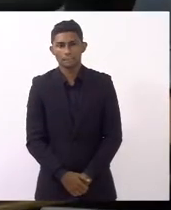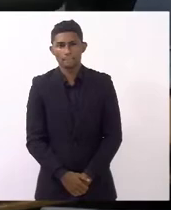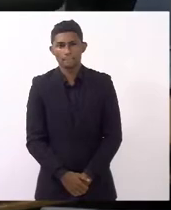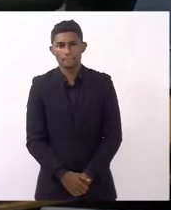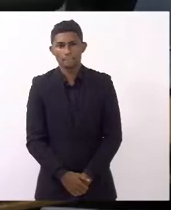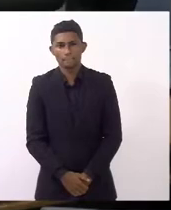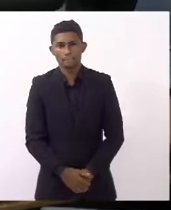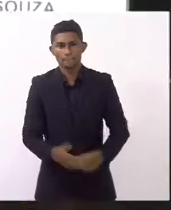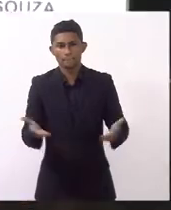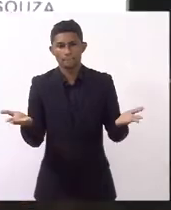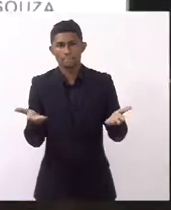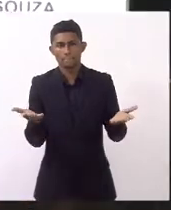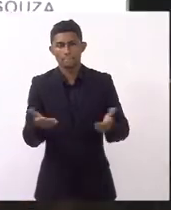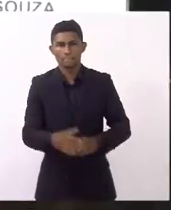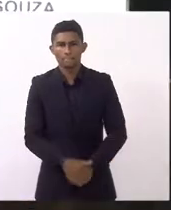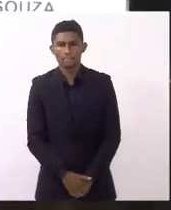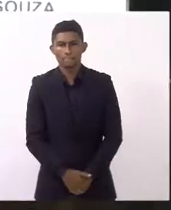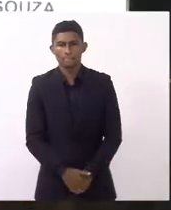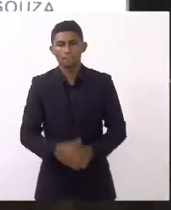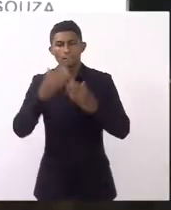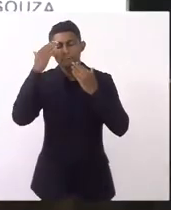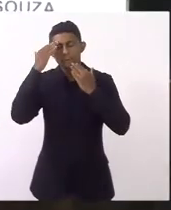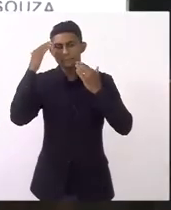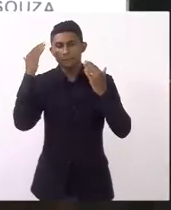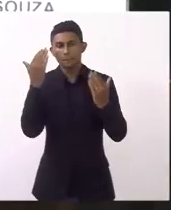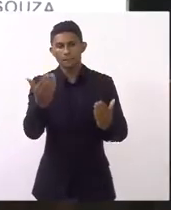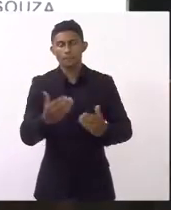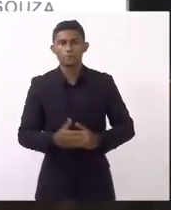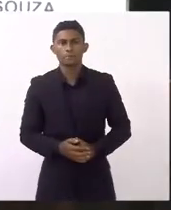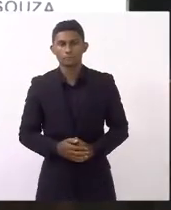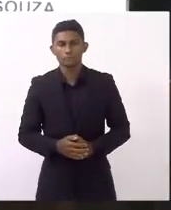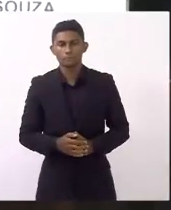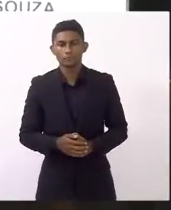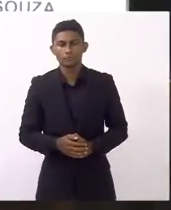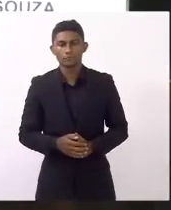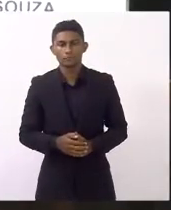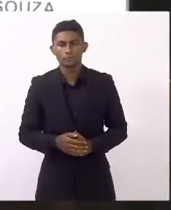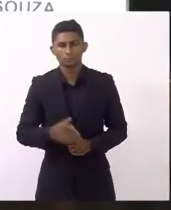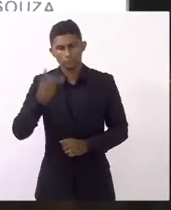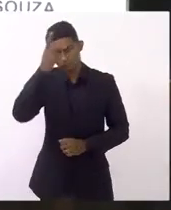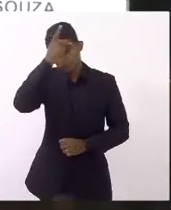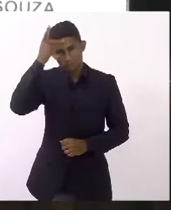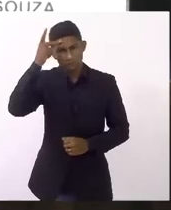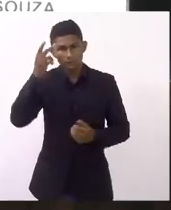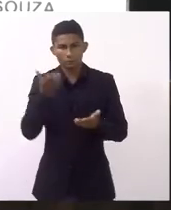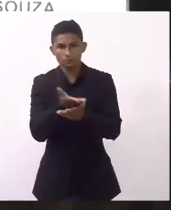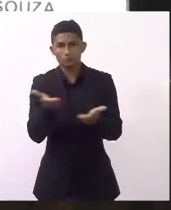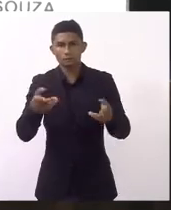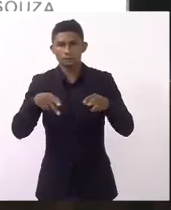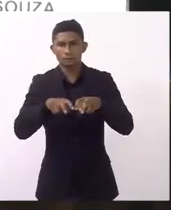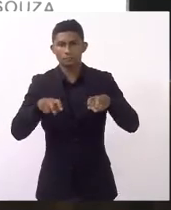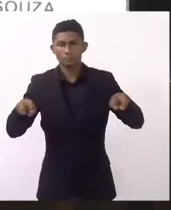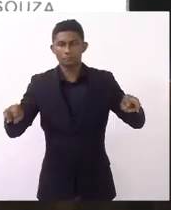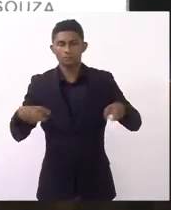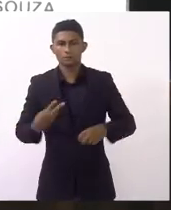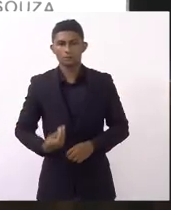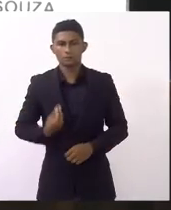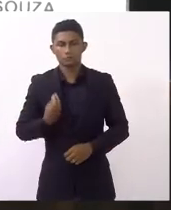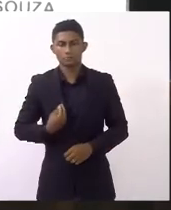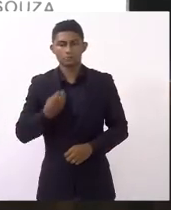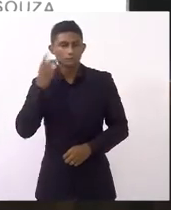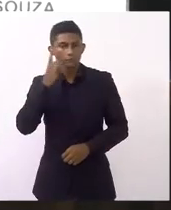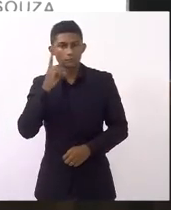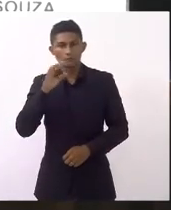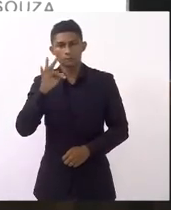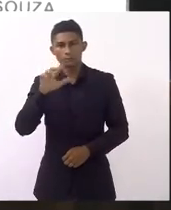então neste momento eu gostaria de agradecer a presença das pessoas que compuseram essa mesa e